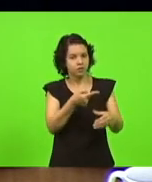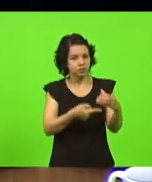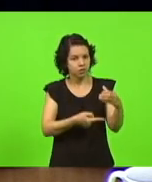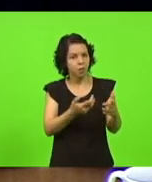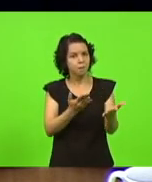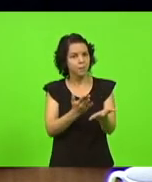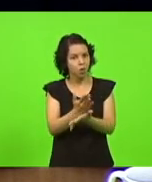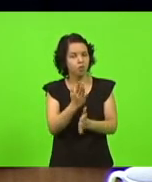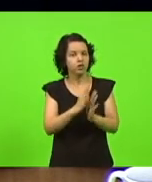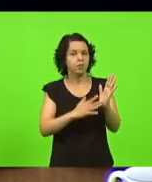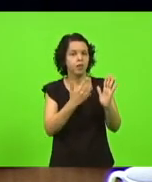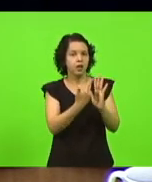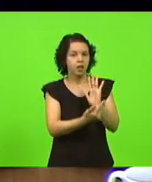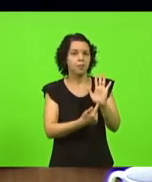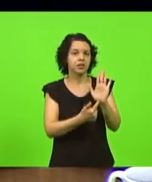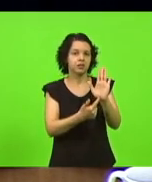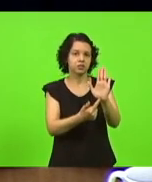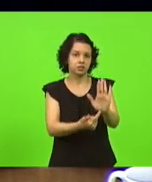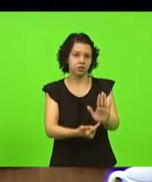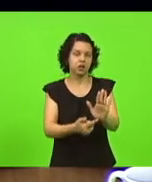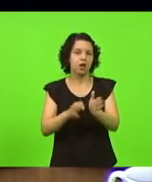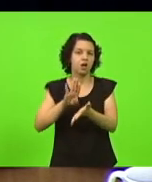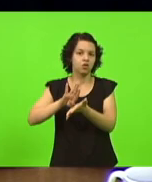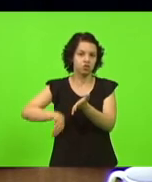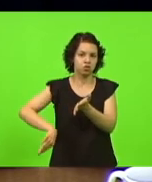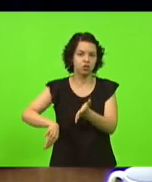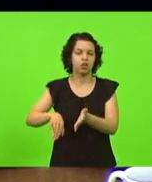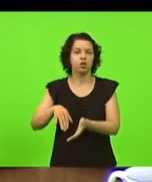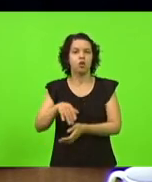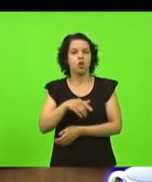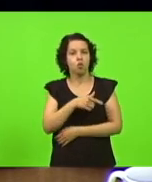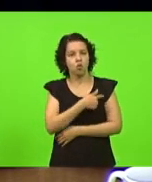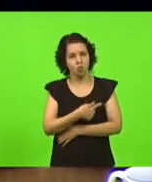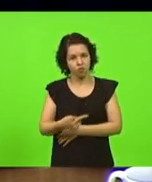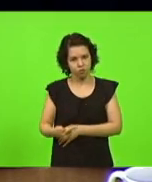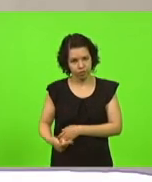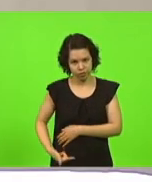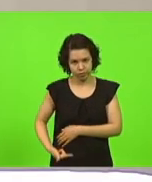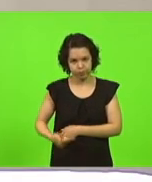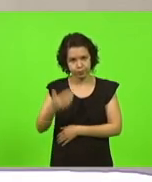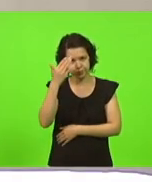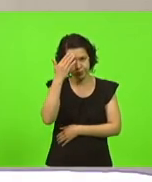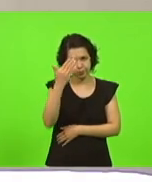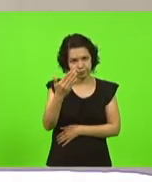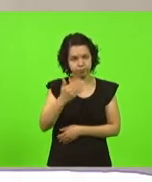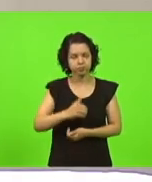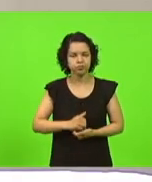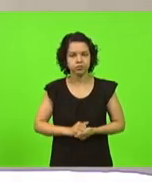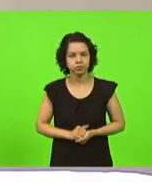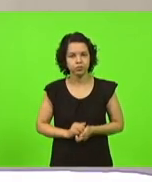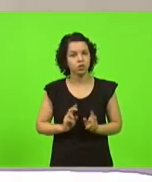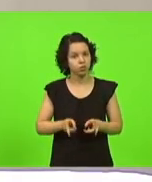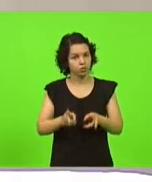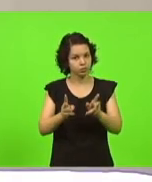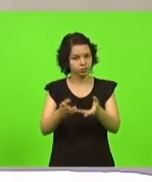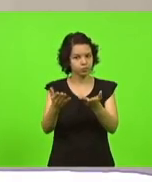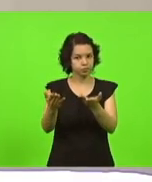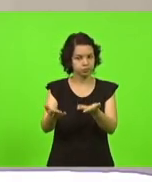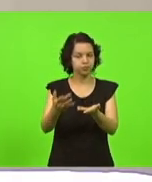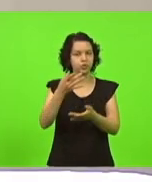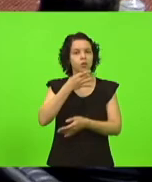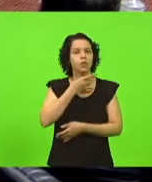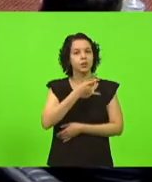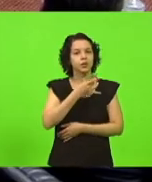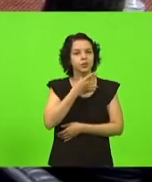tabela apresentada por ela e rejeite a tabela apresentada pelo governo. É isso, senhor presidente. Muito obrigado. Passo a matéria com a palavra o deputado Valdir